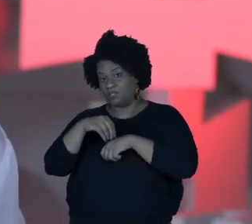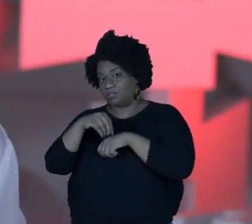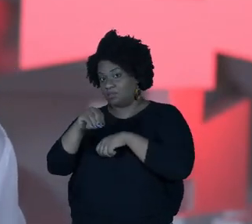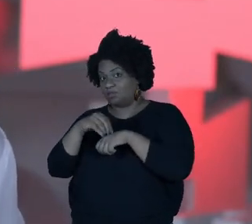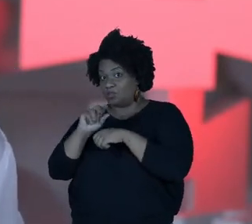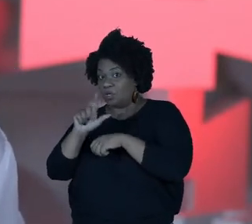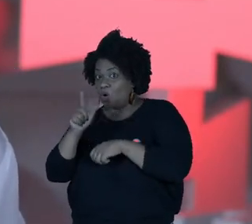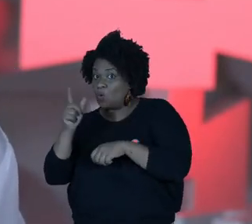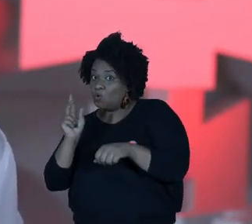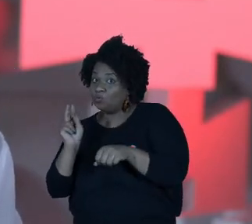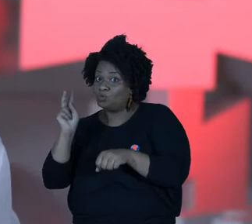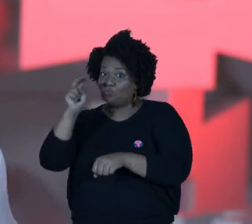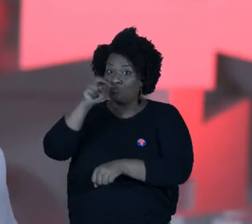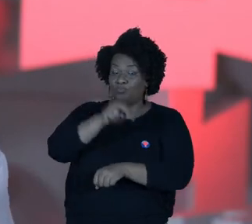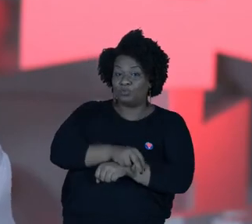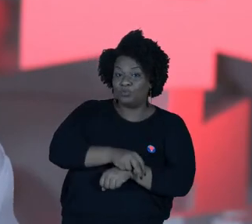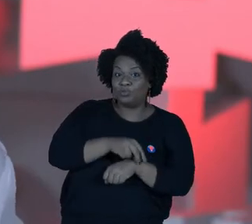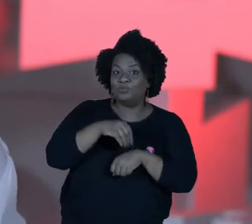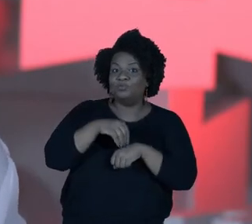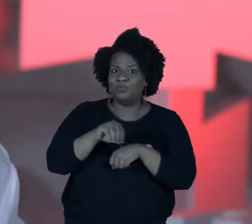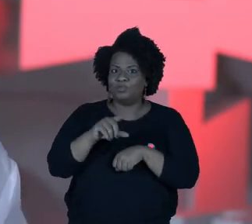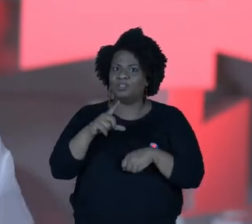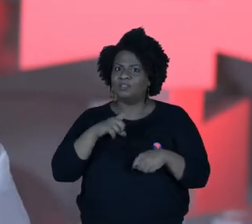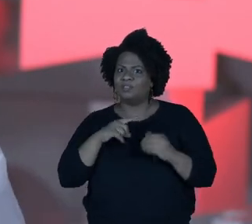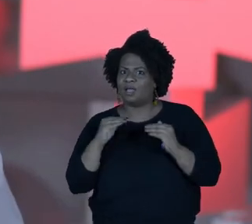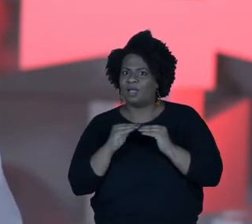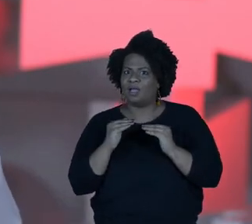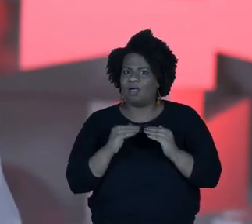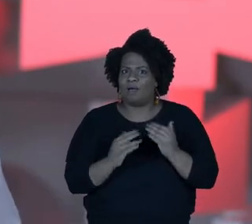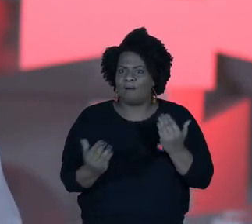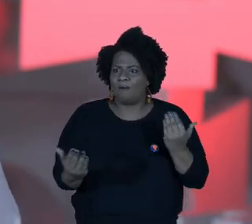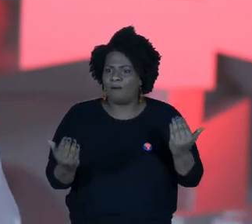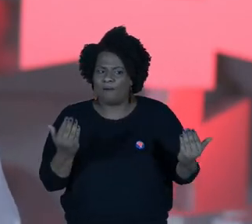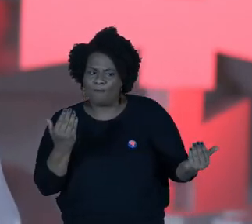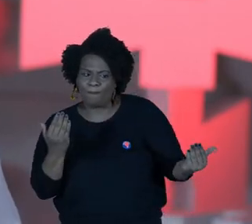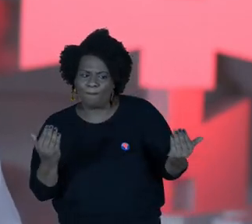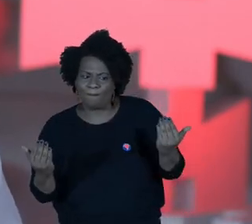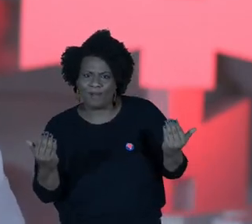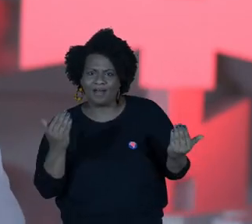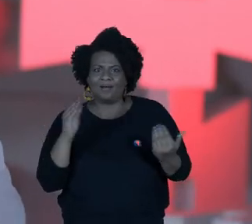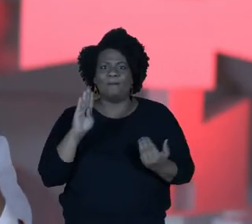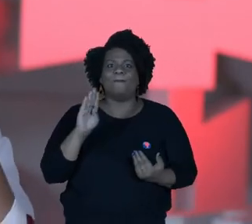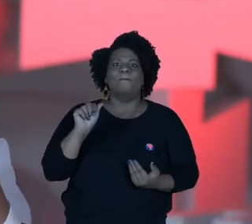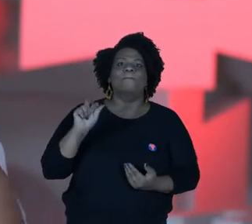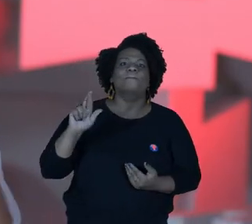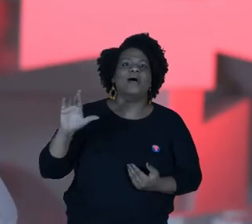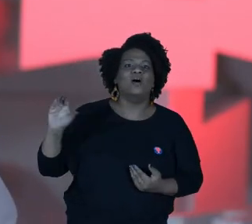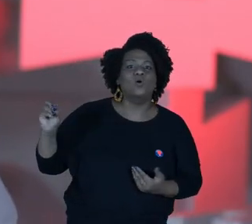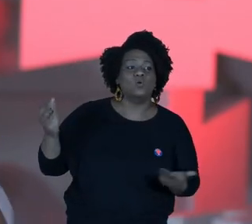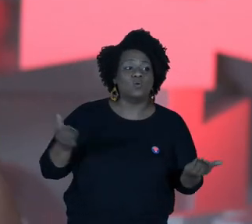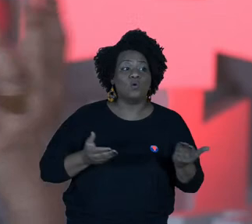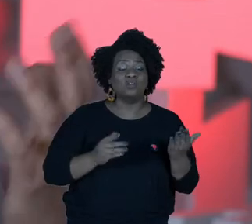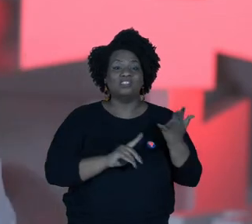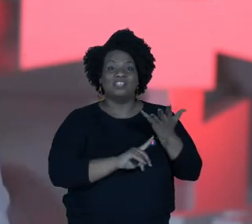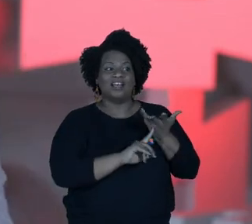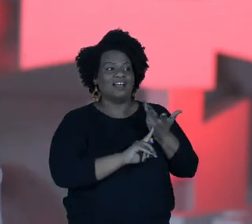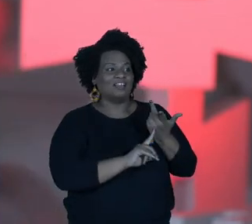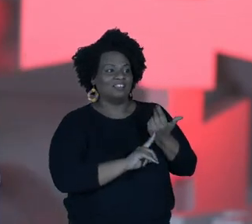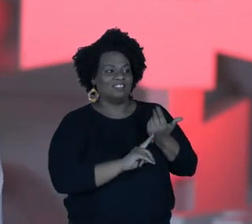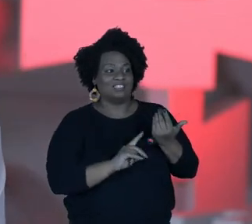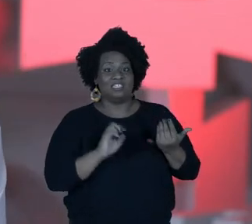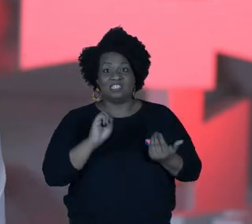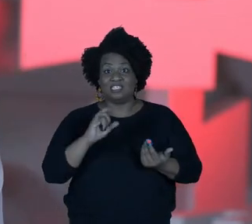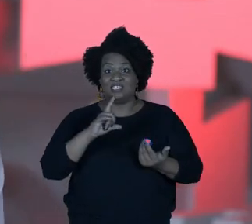pulo aqui, que é falar que existem analogias do barroco com a arte contemporânea. Quando a gente pega um trabalho, por